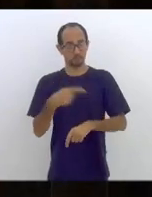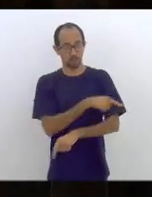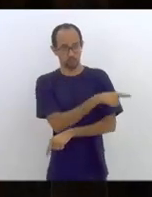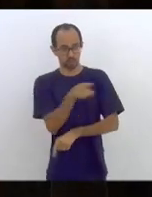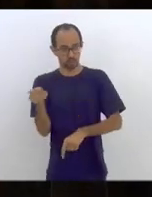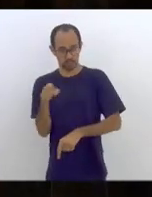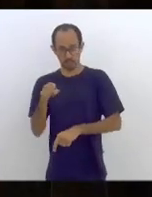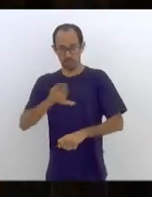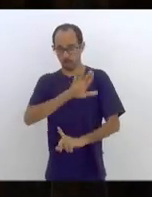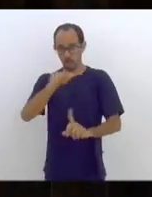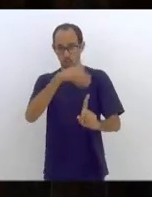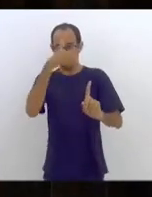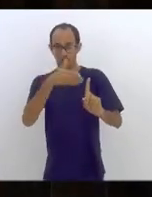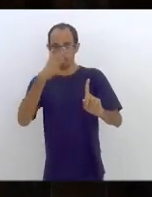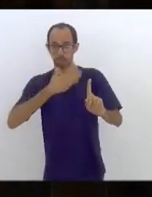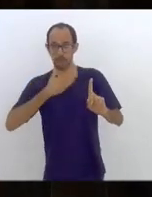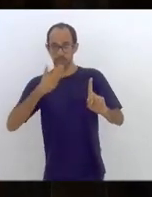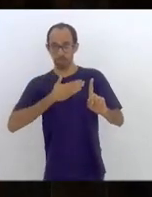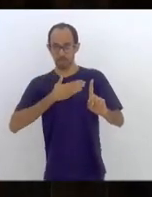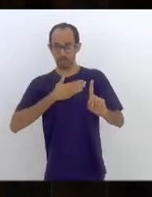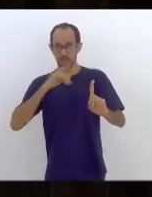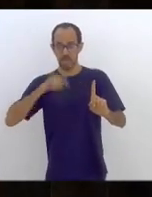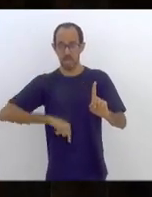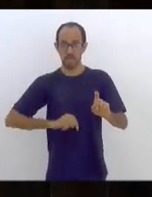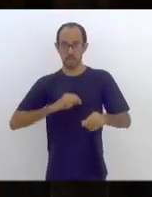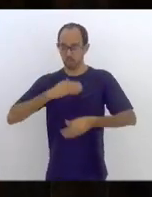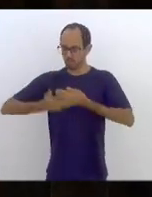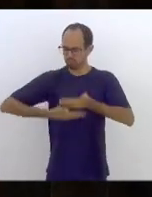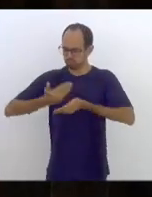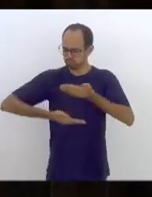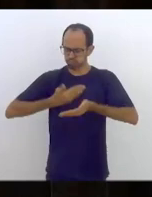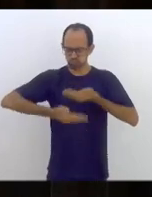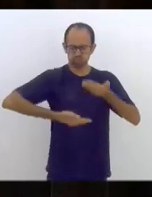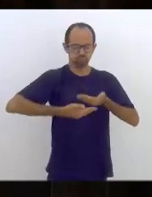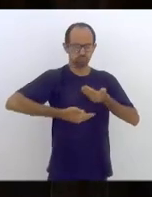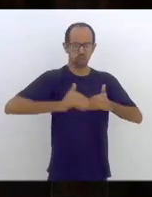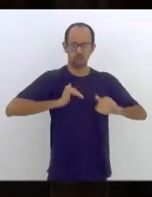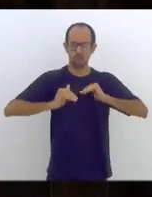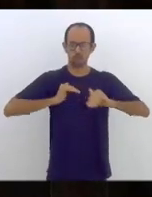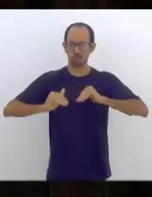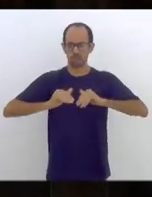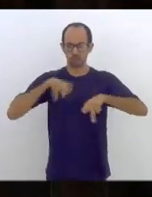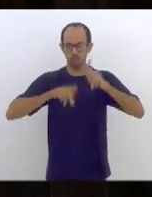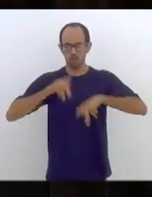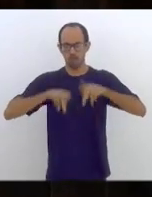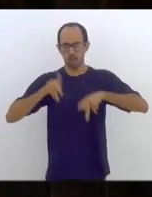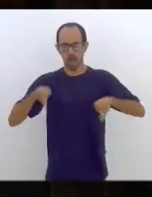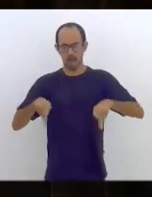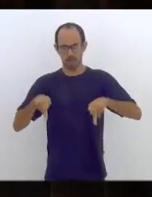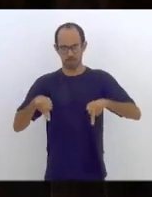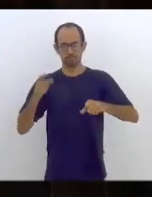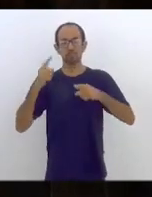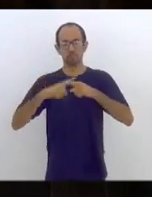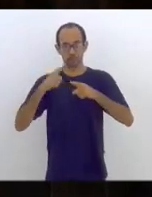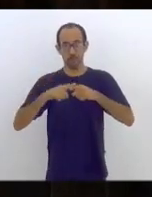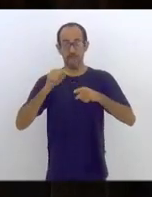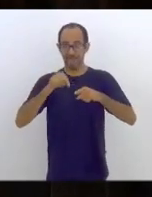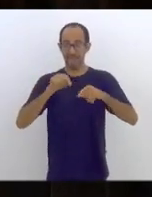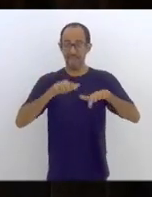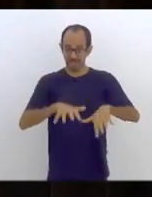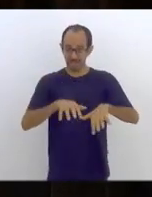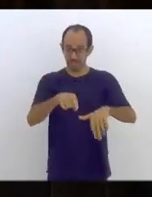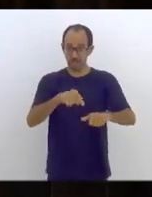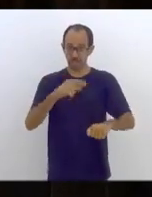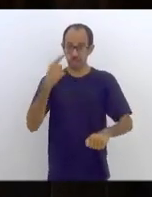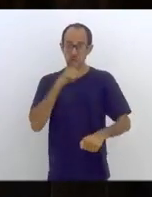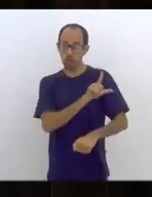maior honra é eu ter me envolvido no movimento popular, porque dentro do movimento popular eu passei